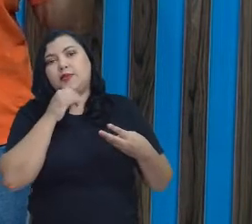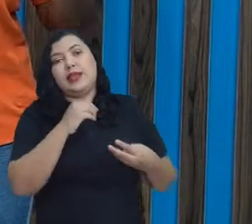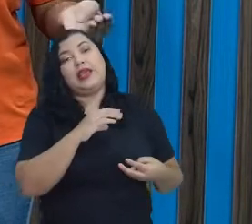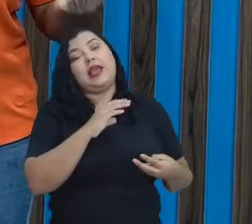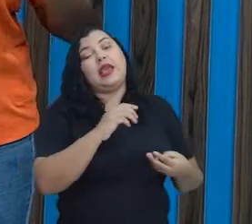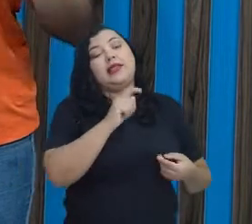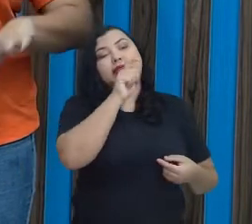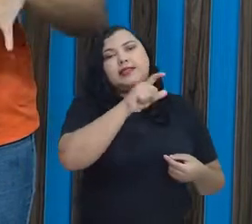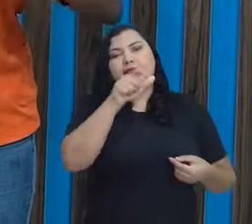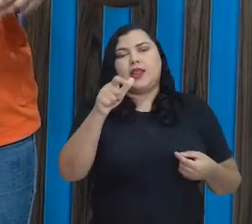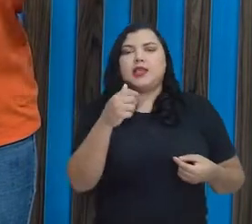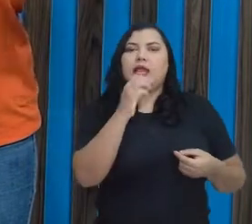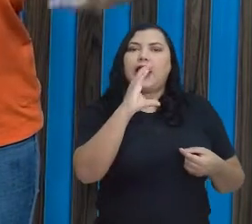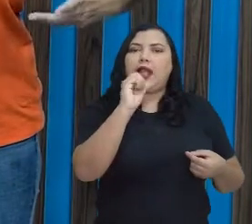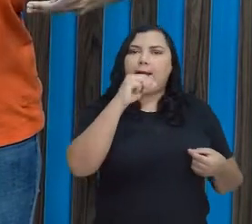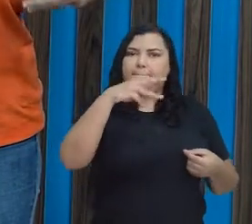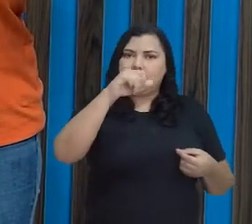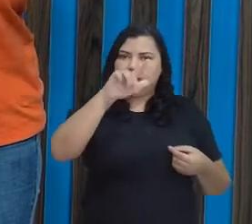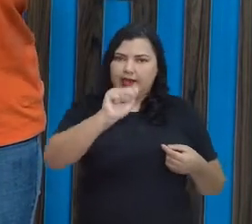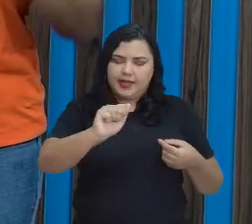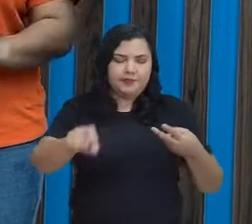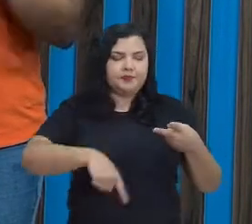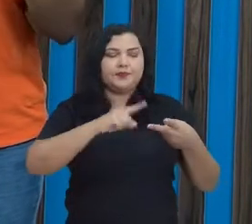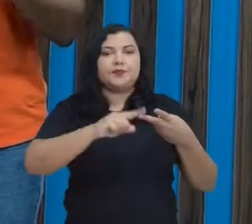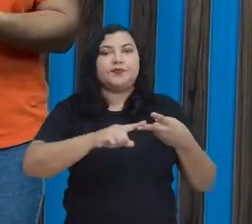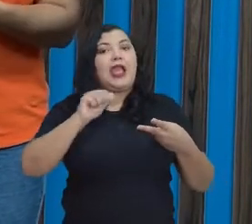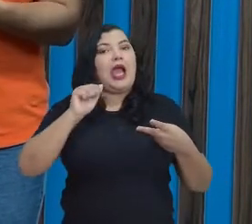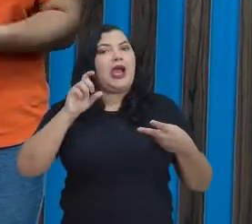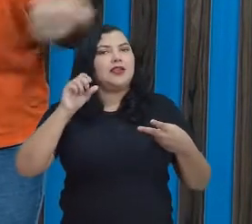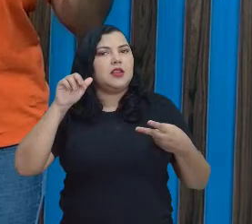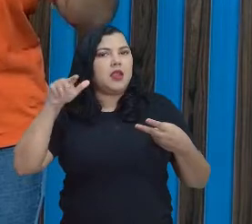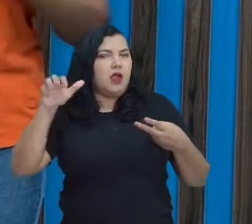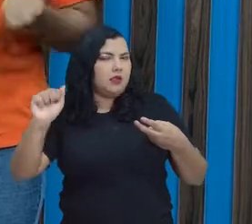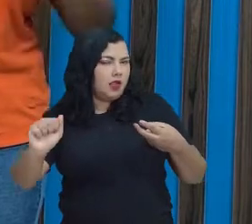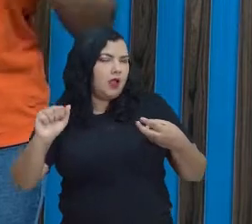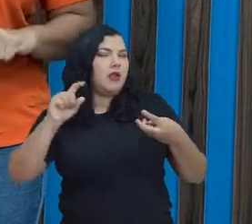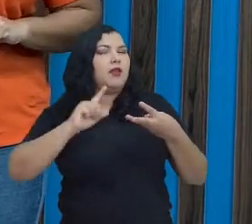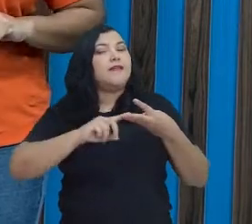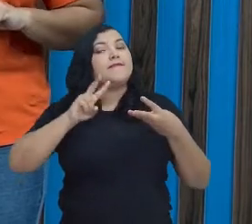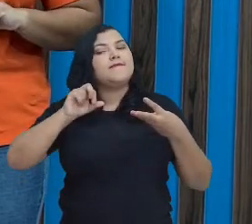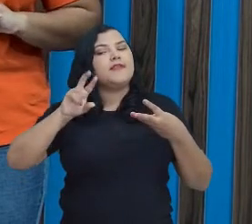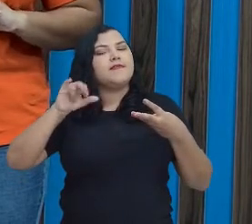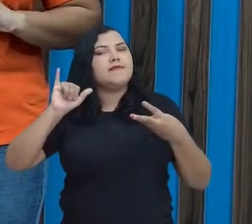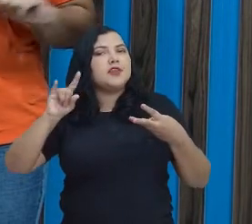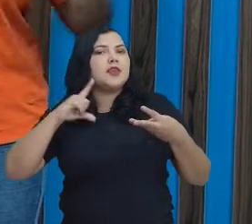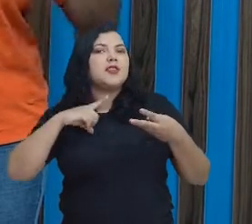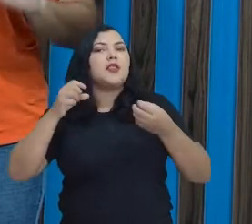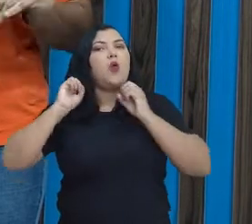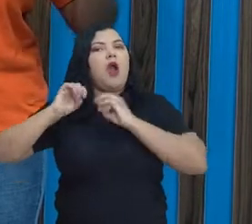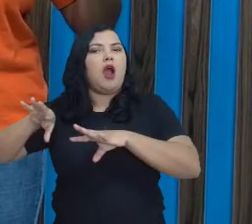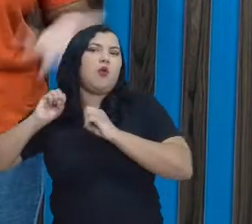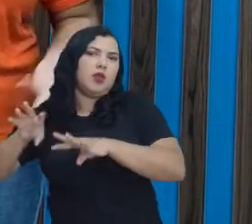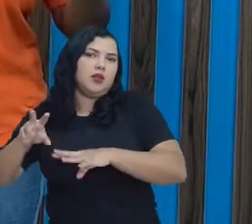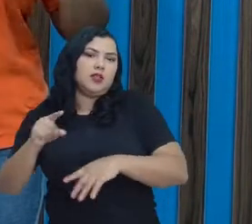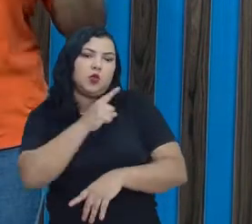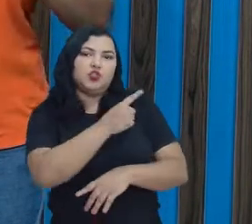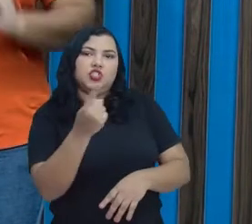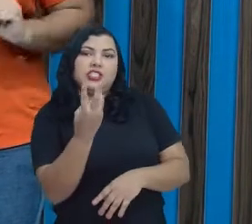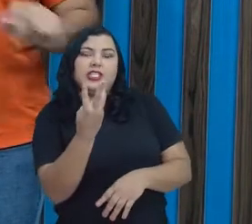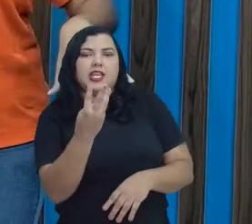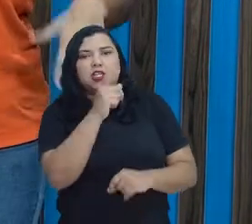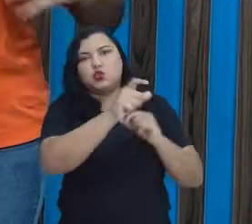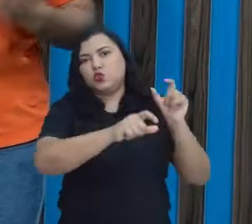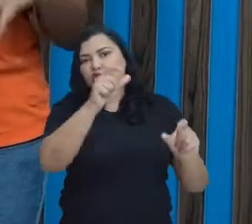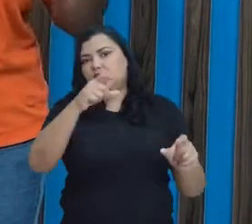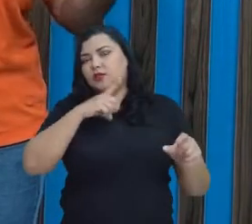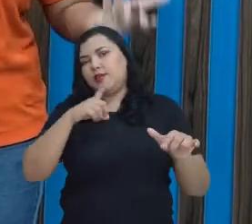núcleo triplo, eu vou ter um núcleo composto, eu vou ter vários sujeitos realizando a ação. Vários sujeitos sofrendo ação